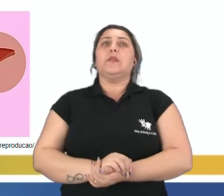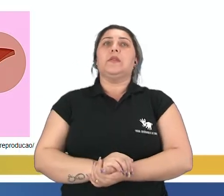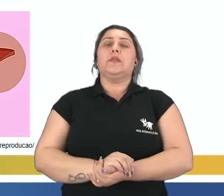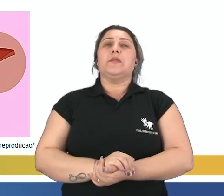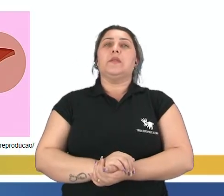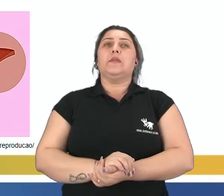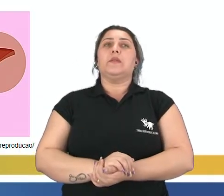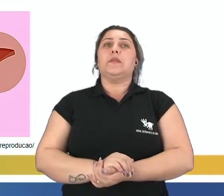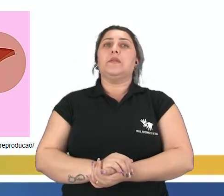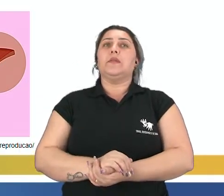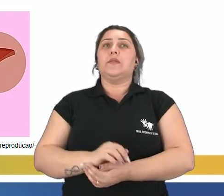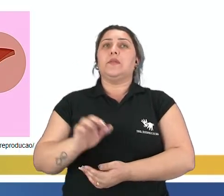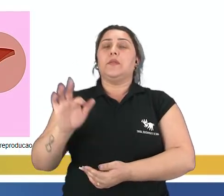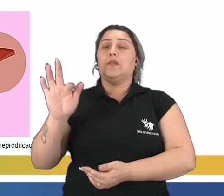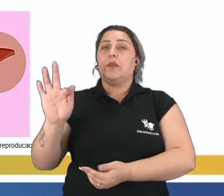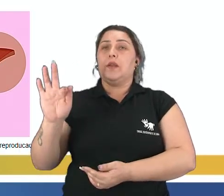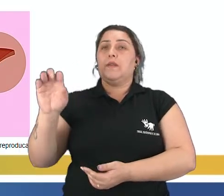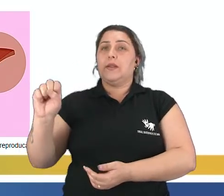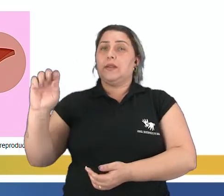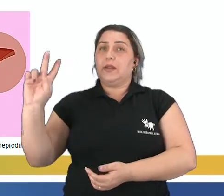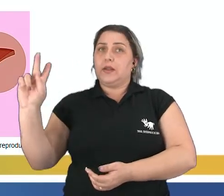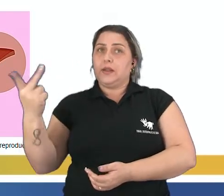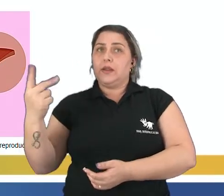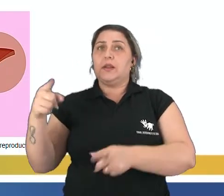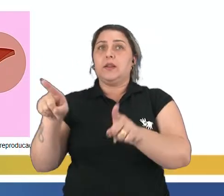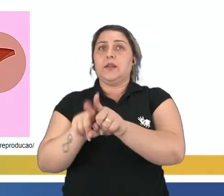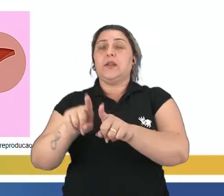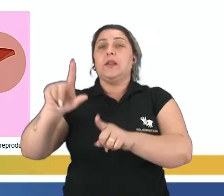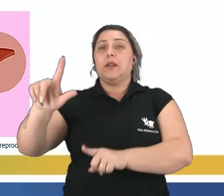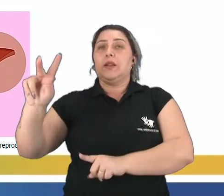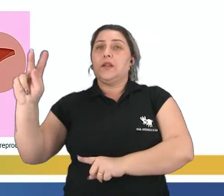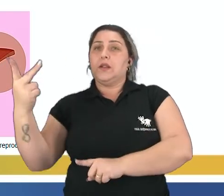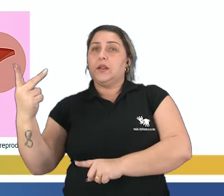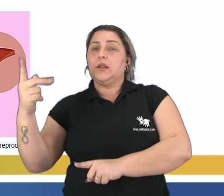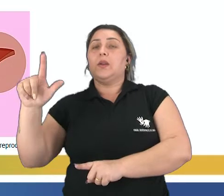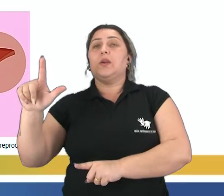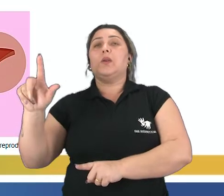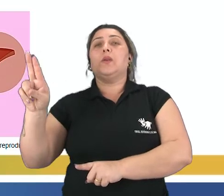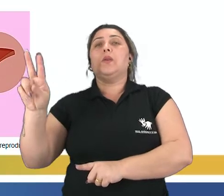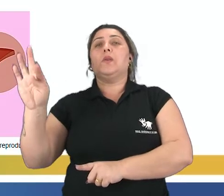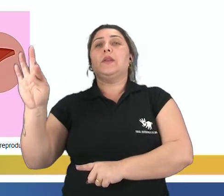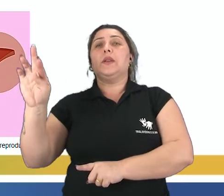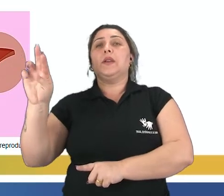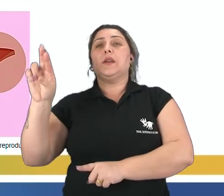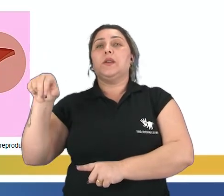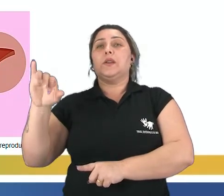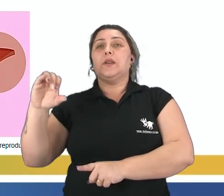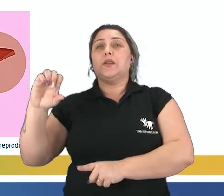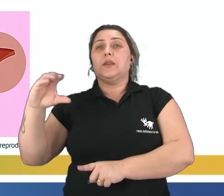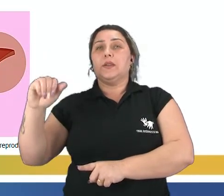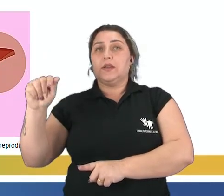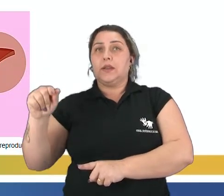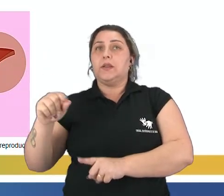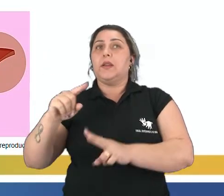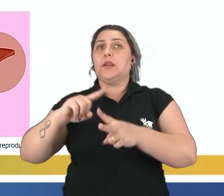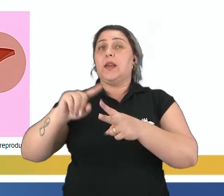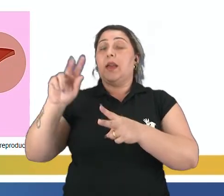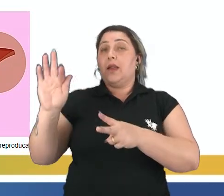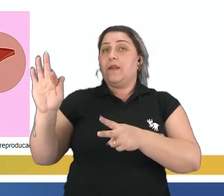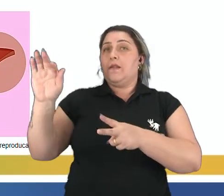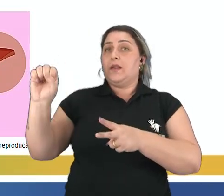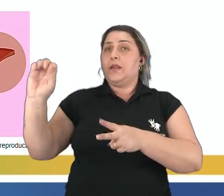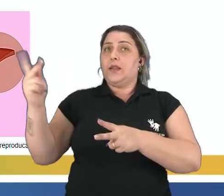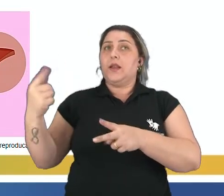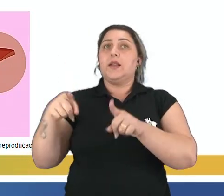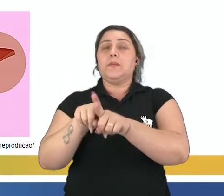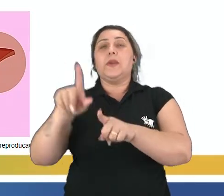gente está falando do folículo estimulante e do hormônio luteinizante, que eles podem ser abreviados pela sigla